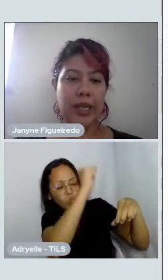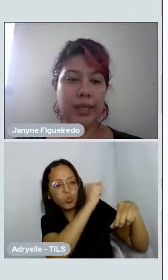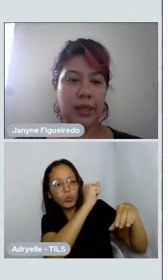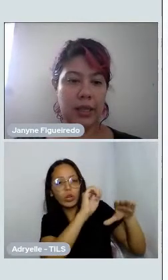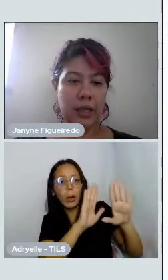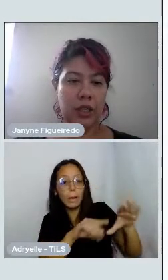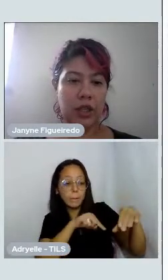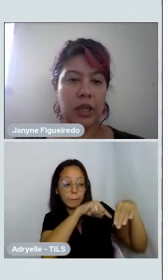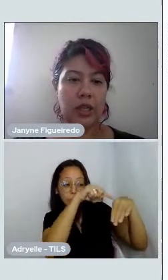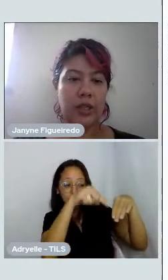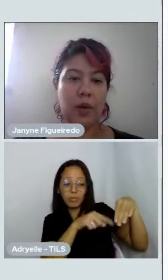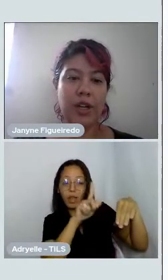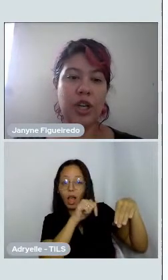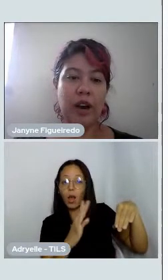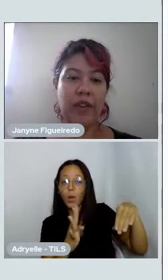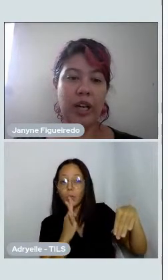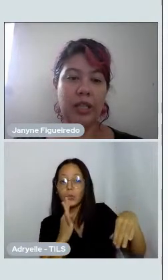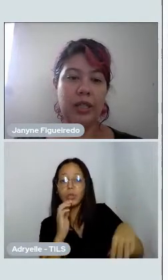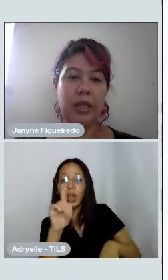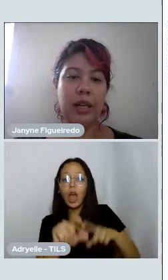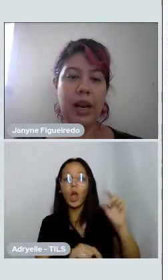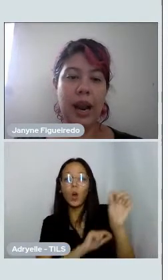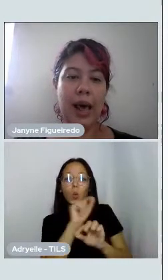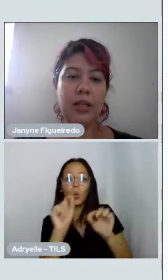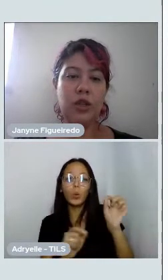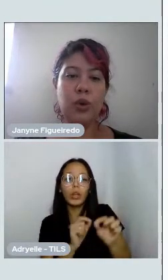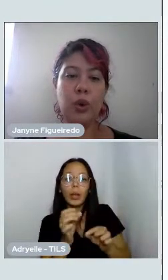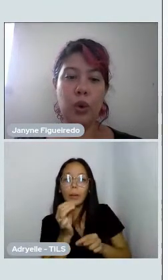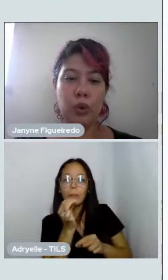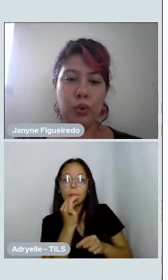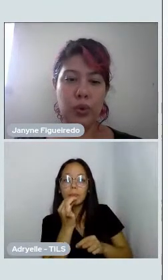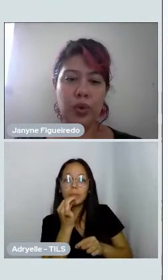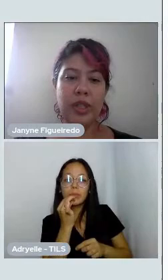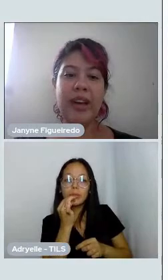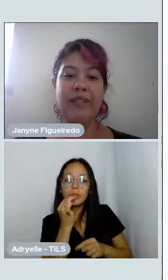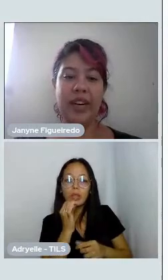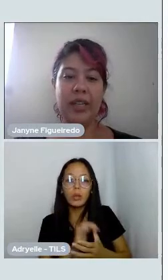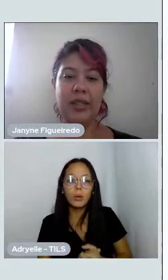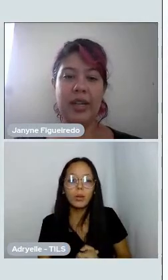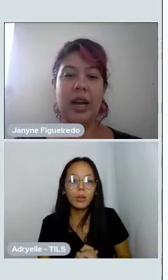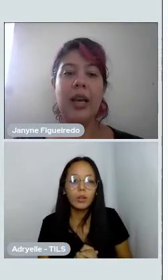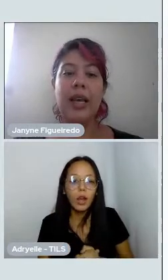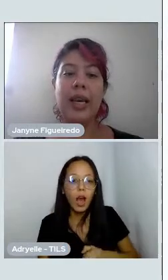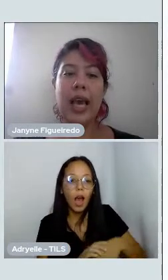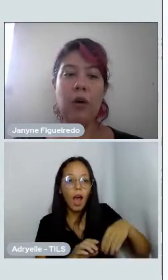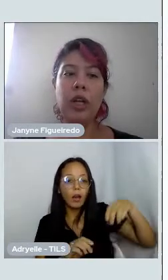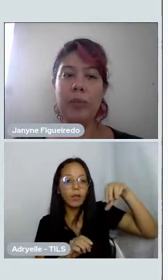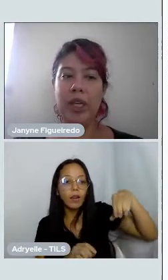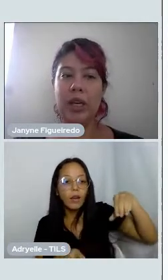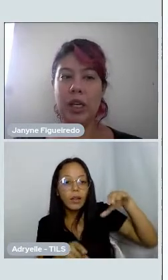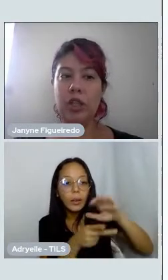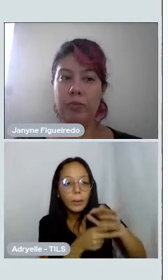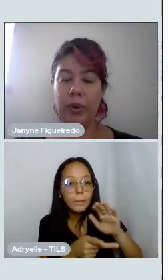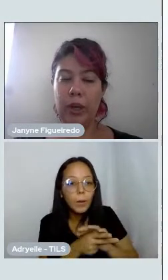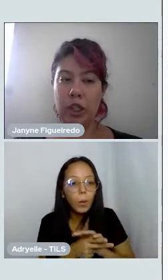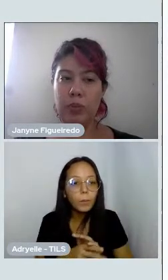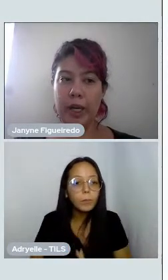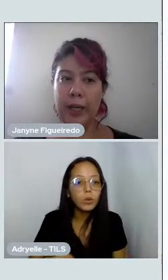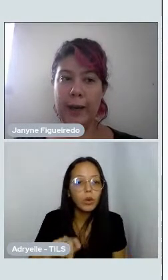mais conhecidas são as cavernas de Lascaux, na França, e Altamira,